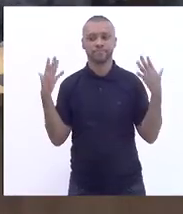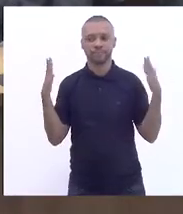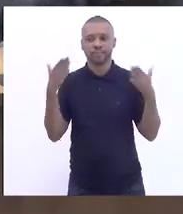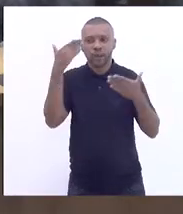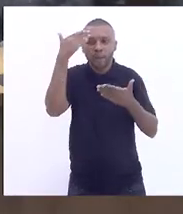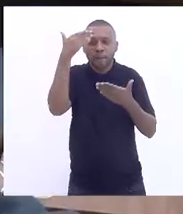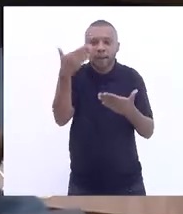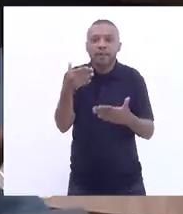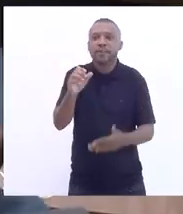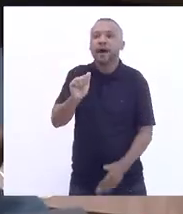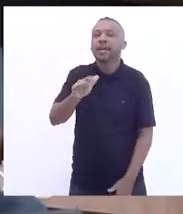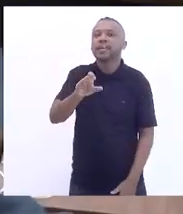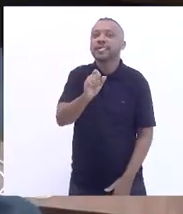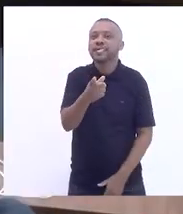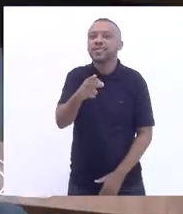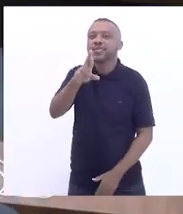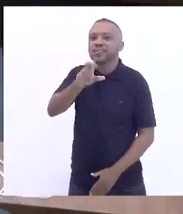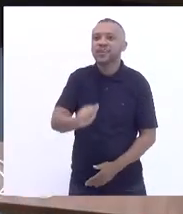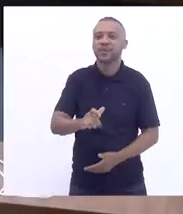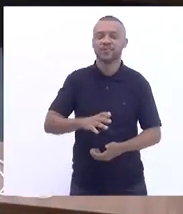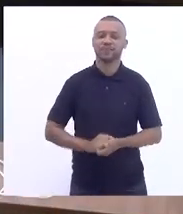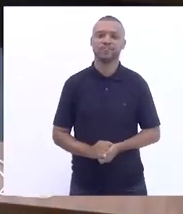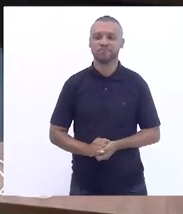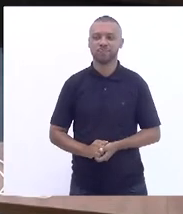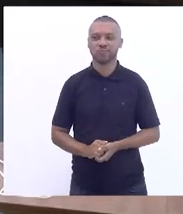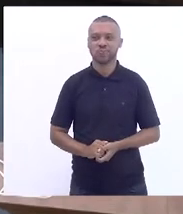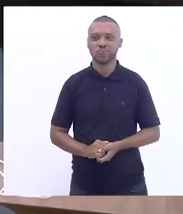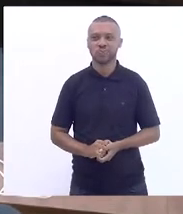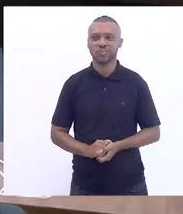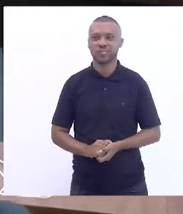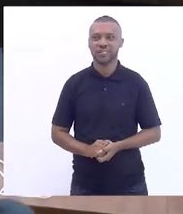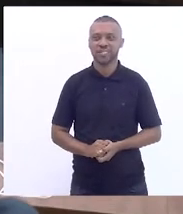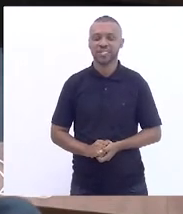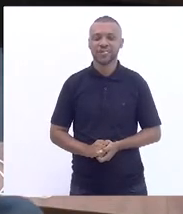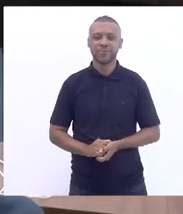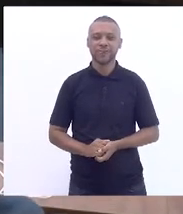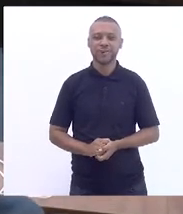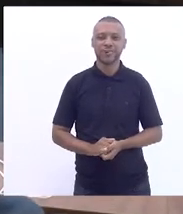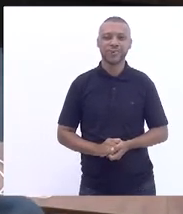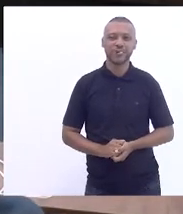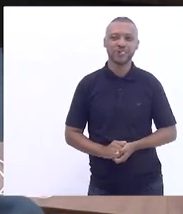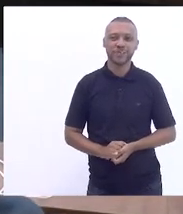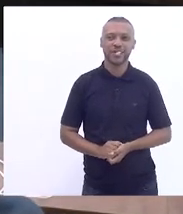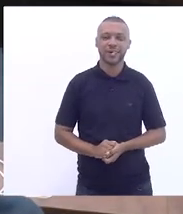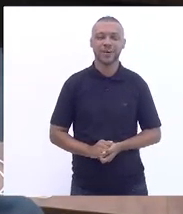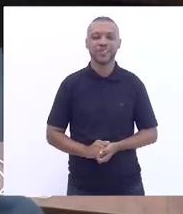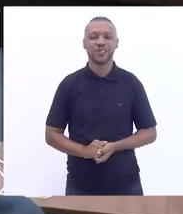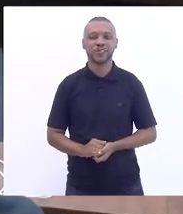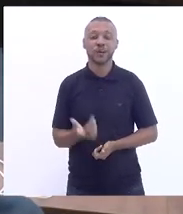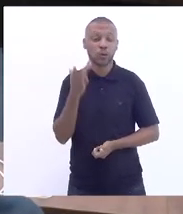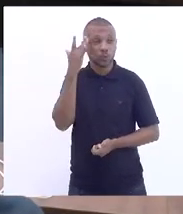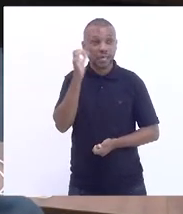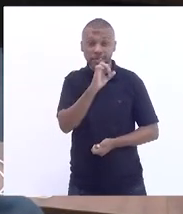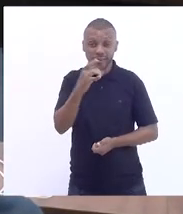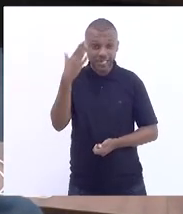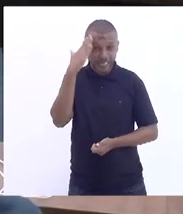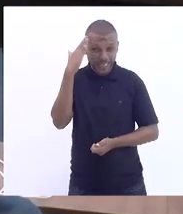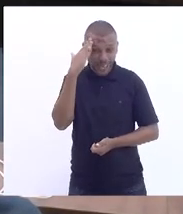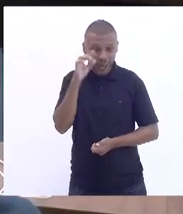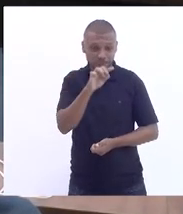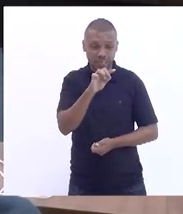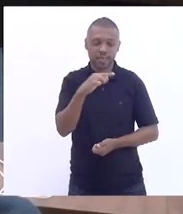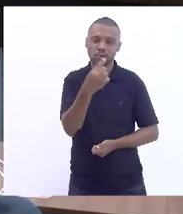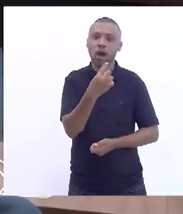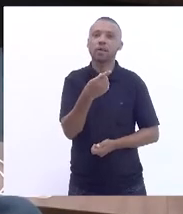obrigado Alessandra eu não sei o quanto você está ciente que